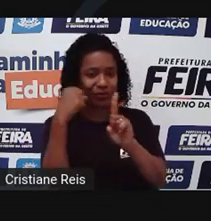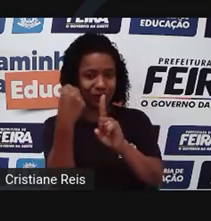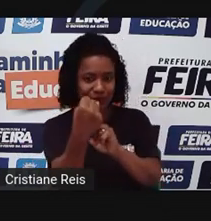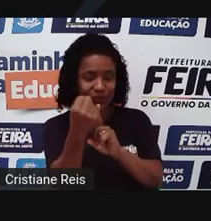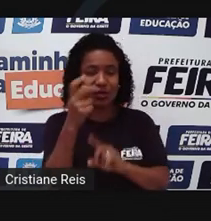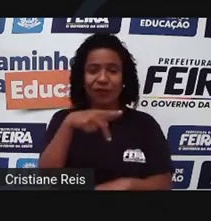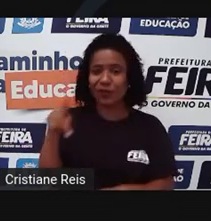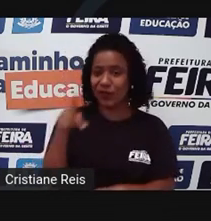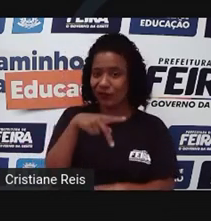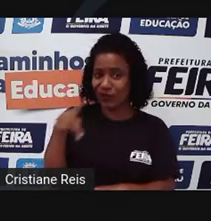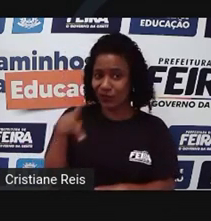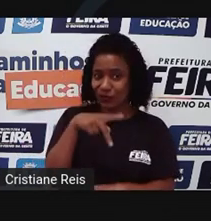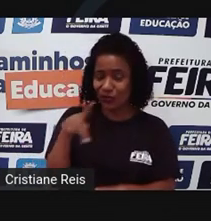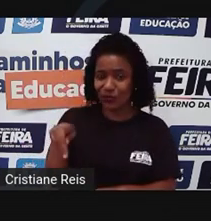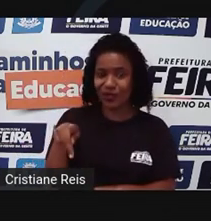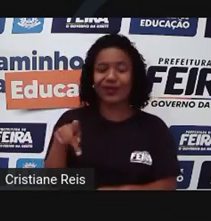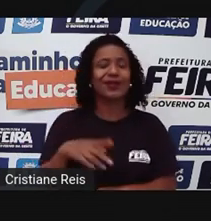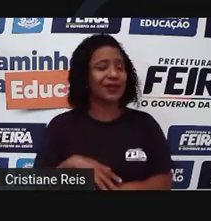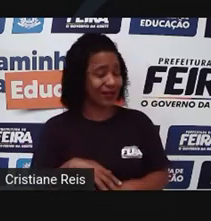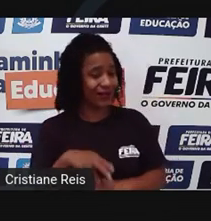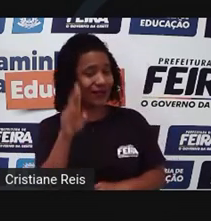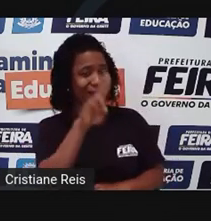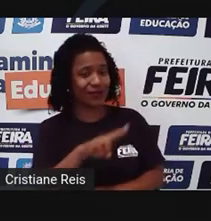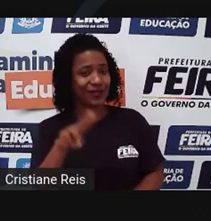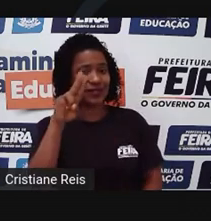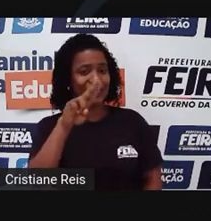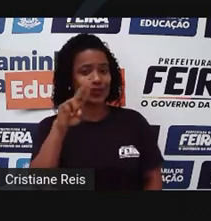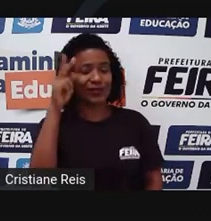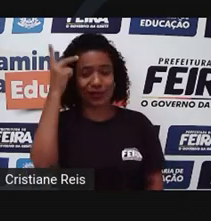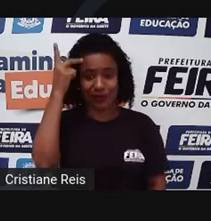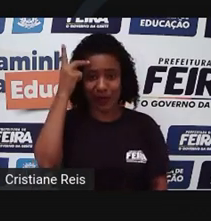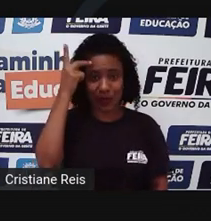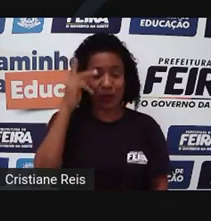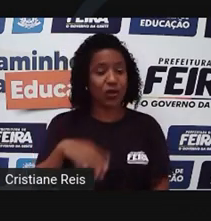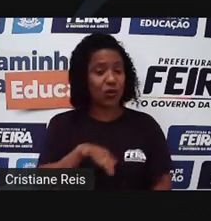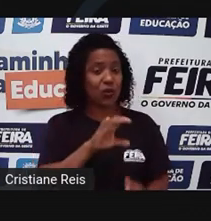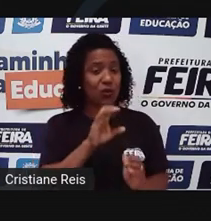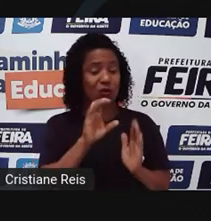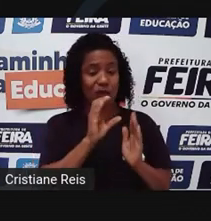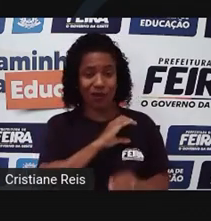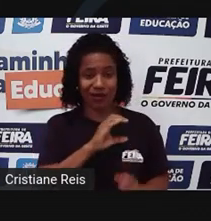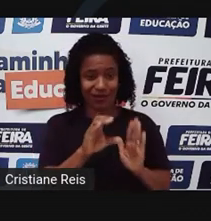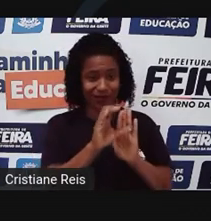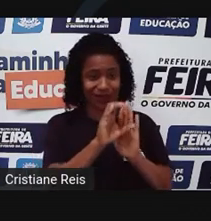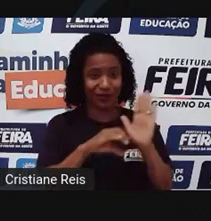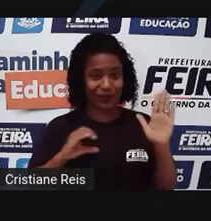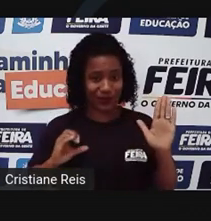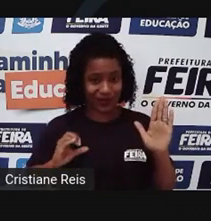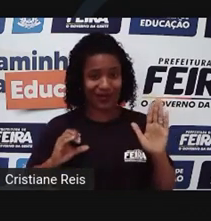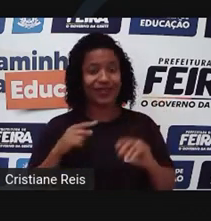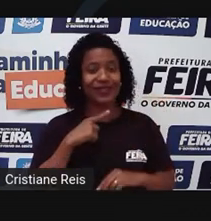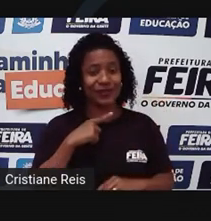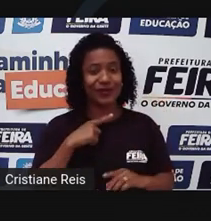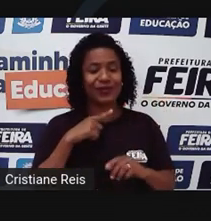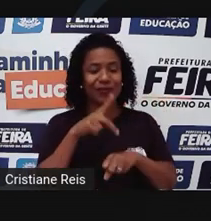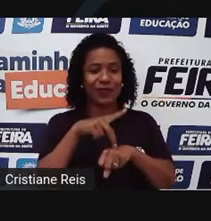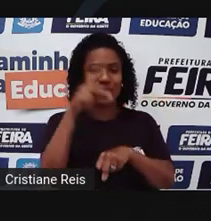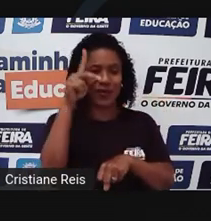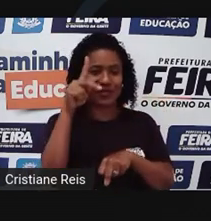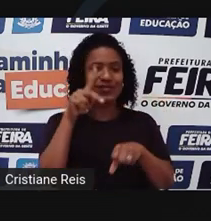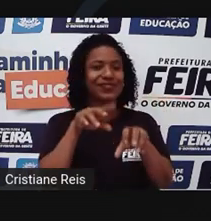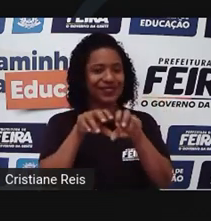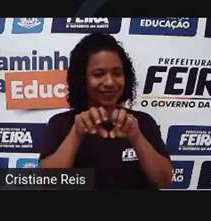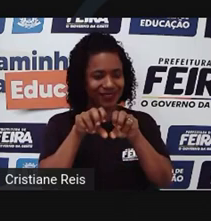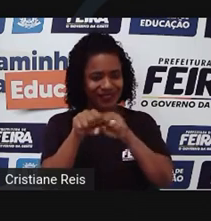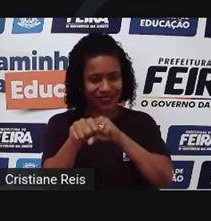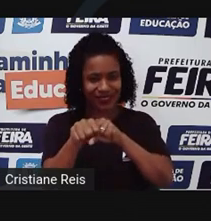Departamento de Sociologia da Universidade de São Paulo. Atualmente eu coordeno o programa de pós-graduação em Sociologia do mesmo